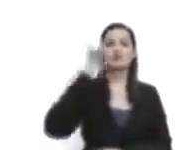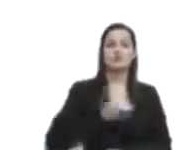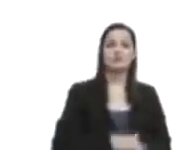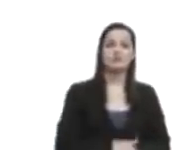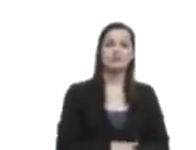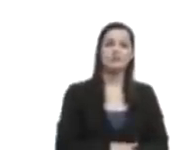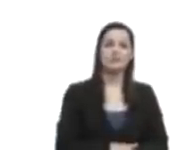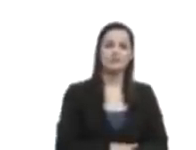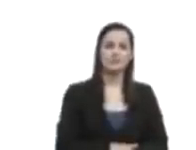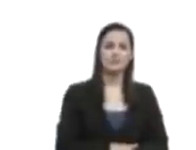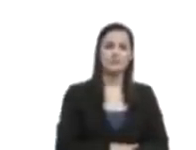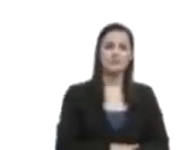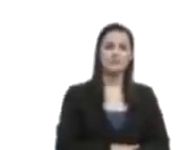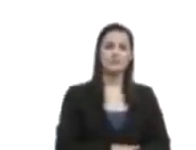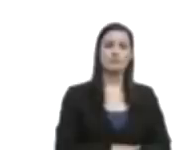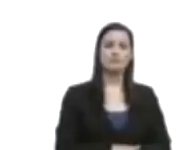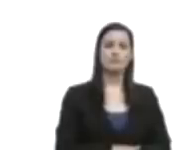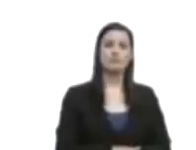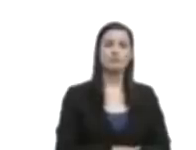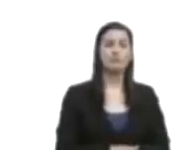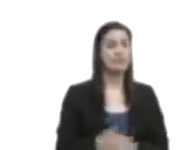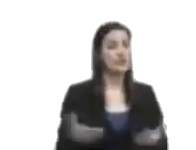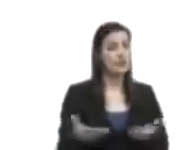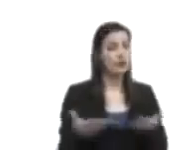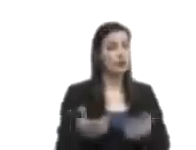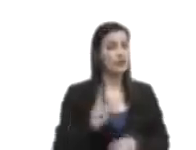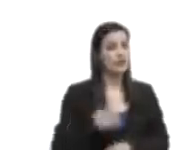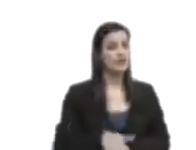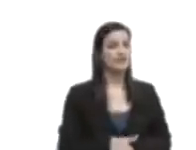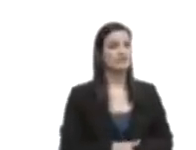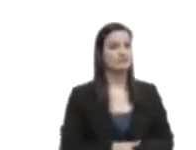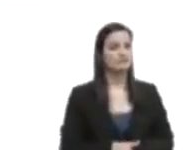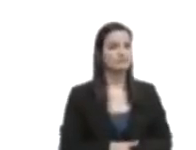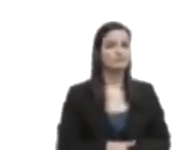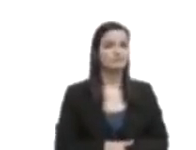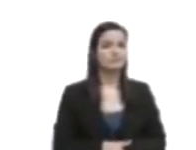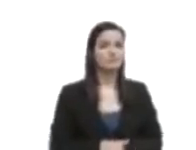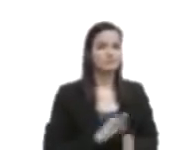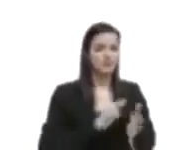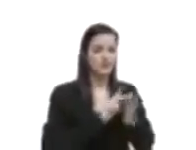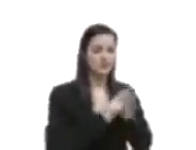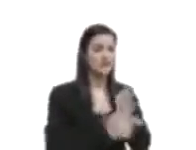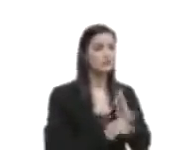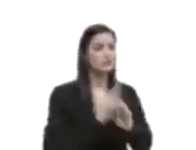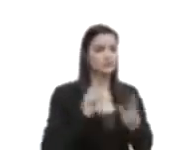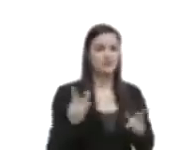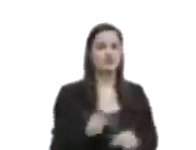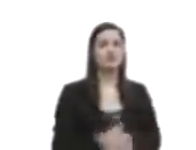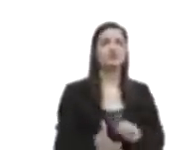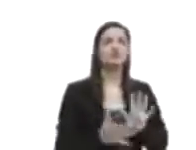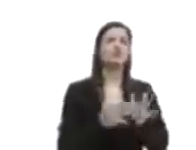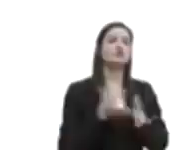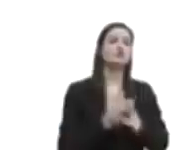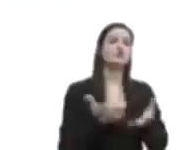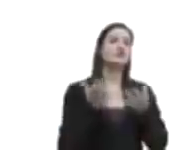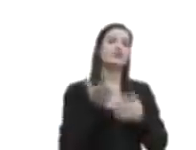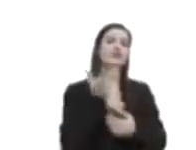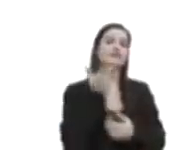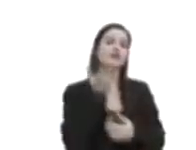Esta agora é mais uma característica do crente. O que Jesus quer dizer com ser